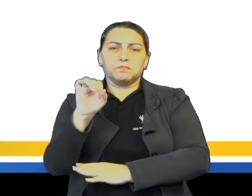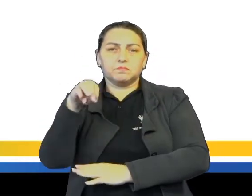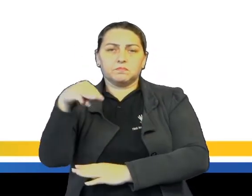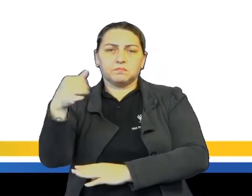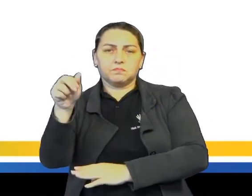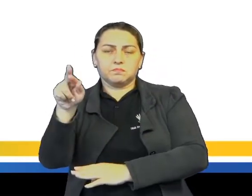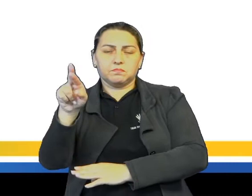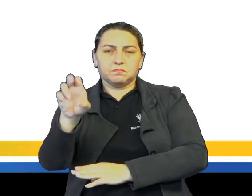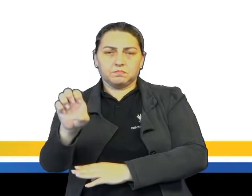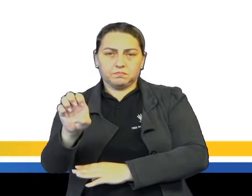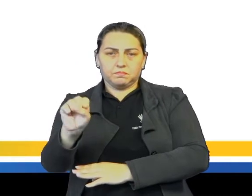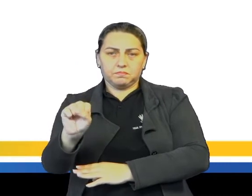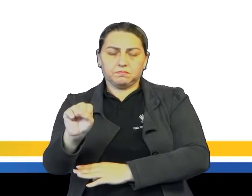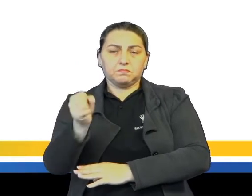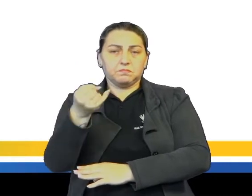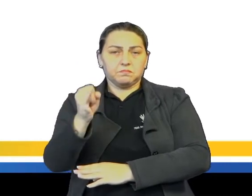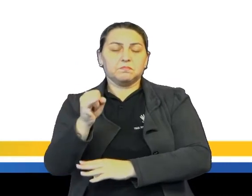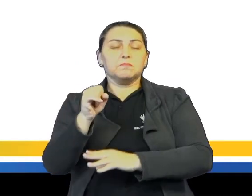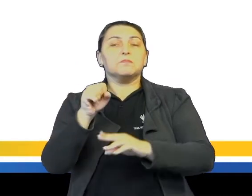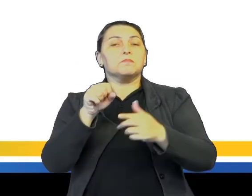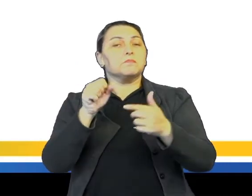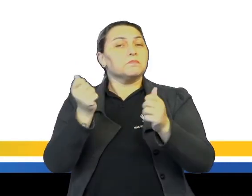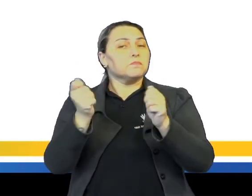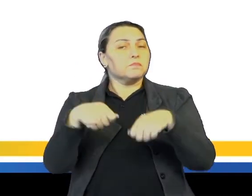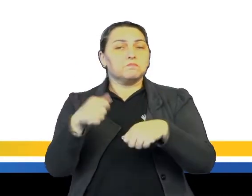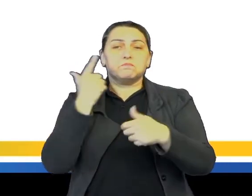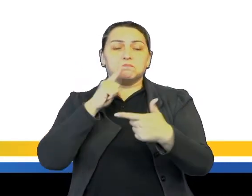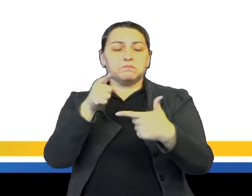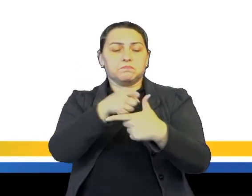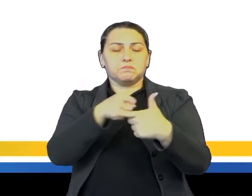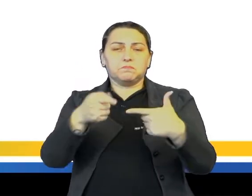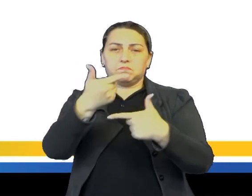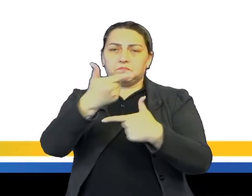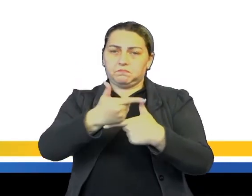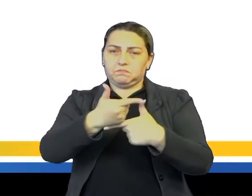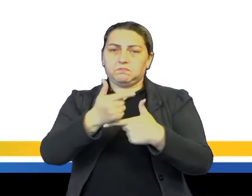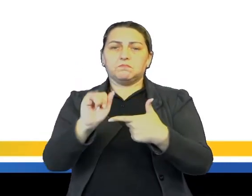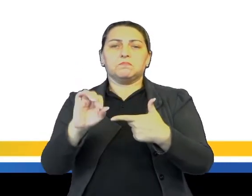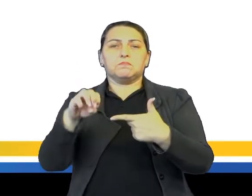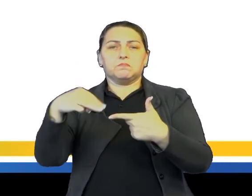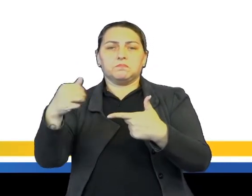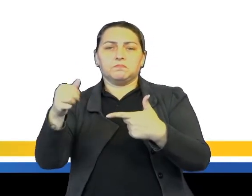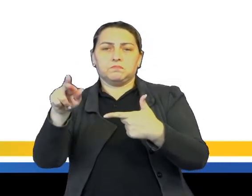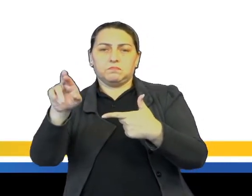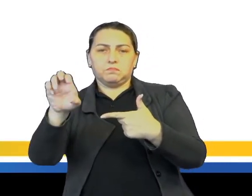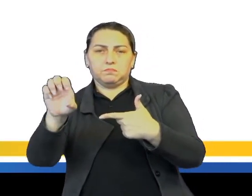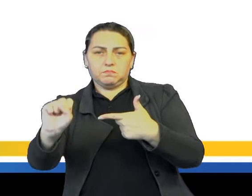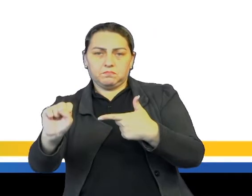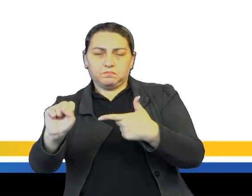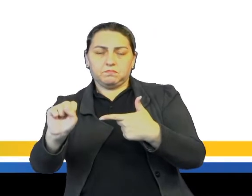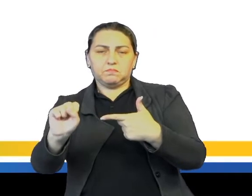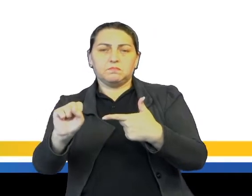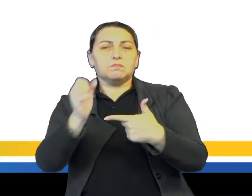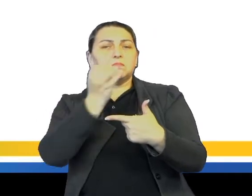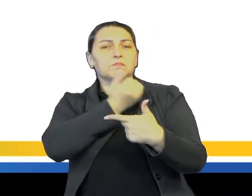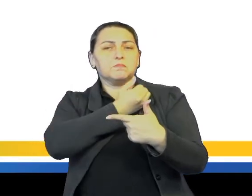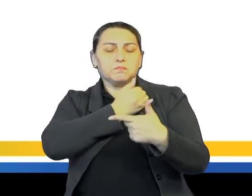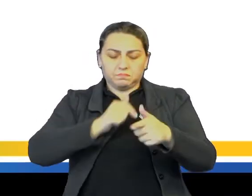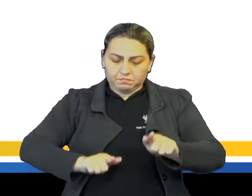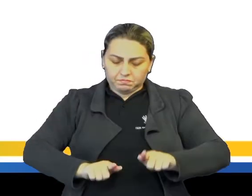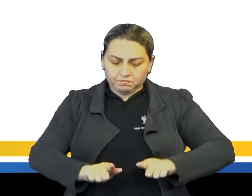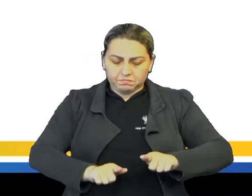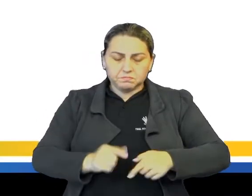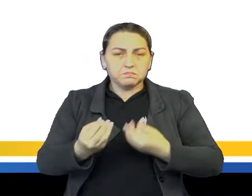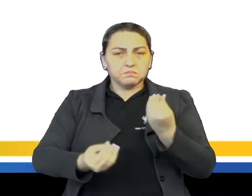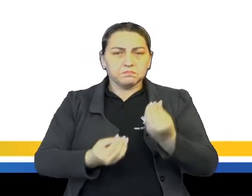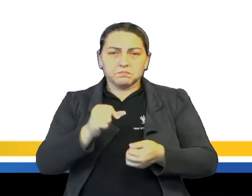ele não foi divisor por 2, se não dá para dividi-lo por 2, ele é ímpar, tá bom? E os números primos, professora,